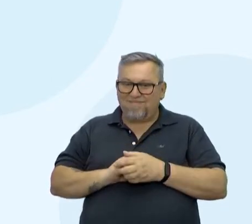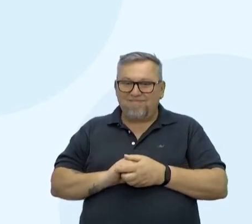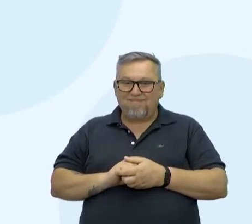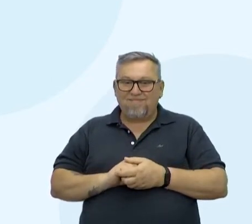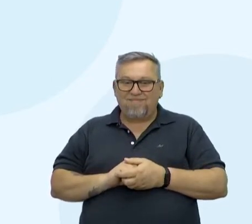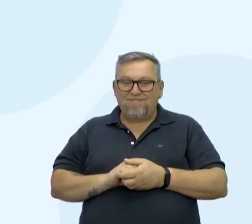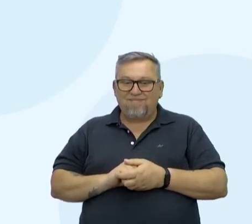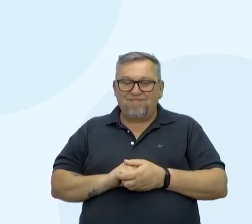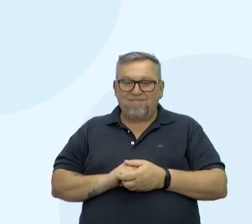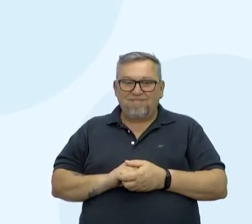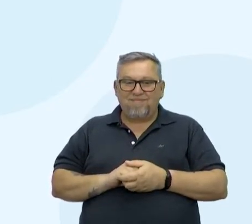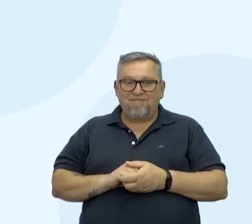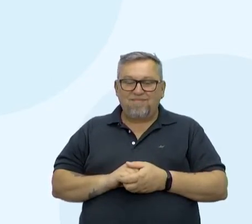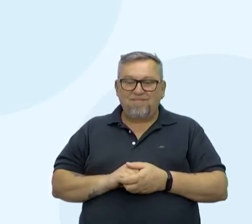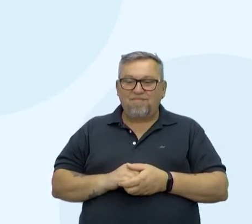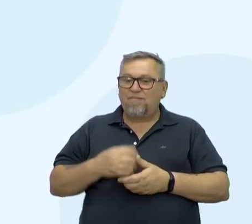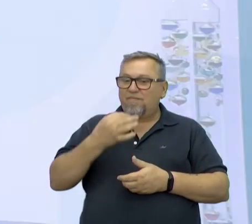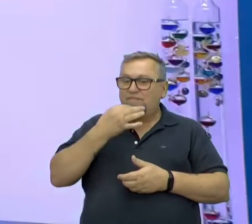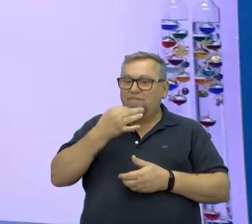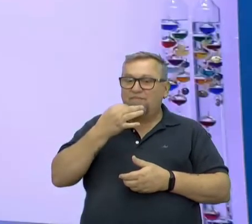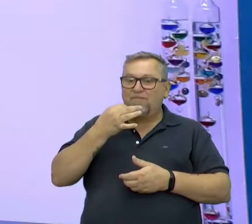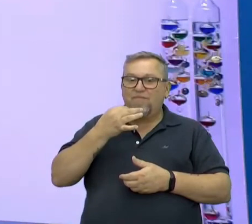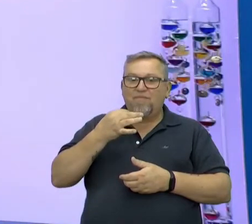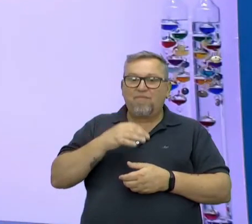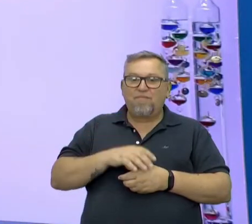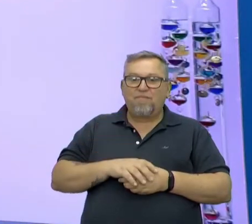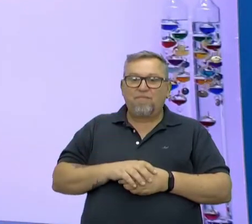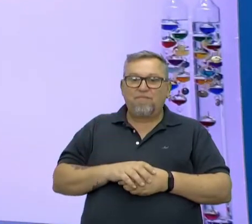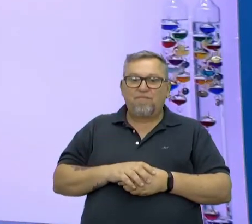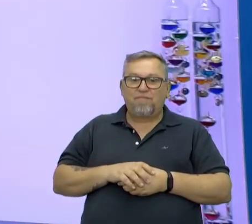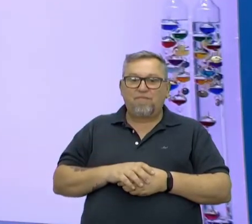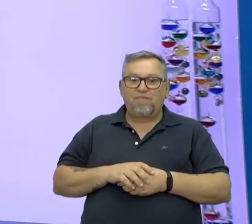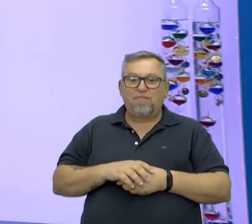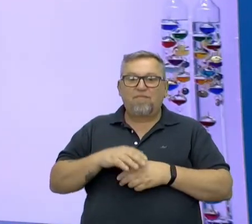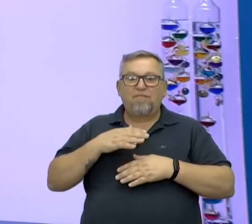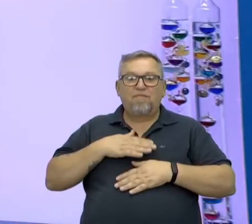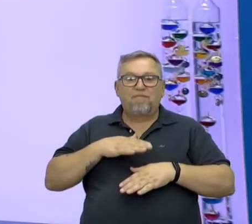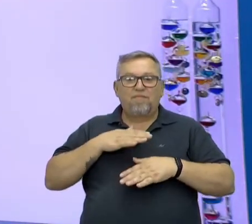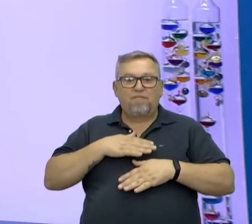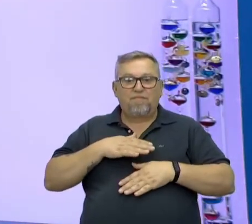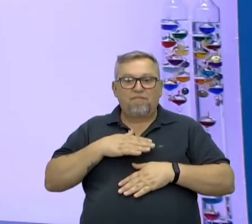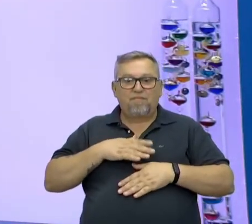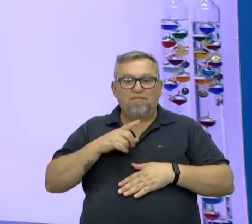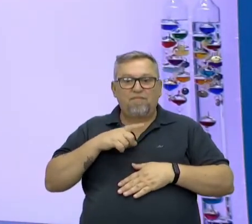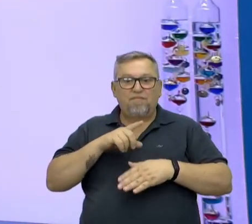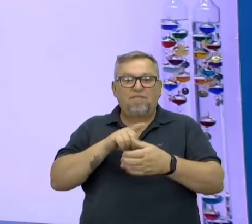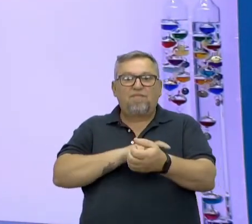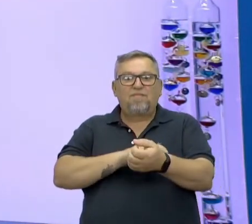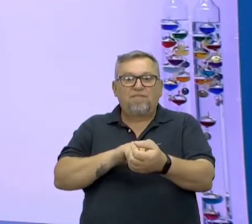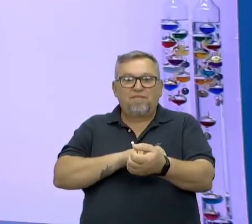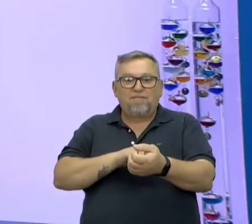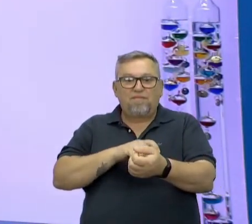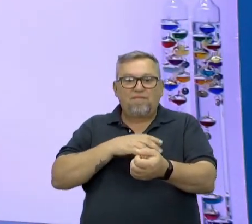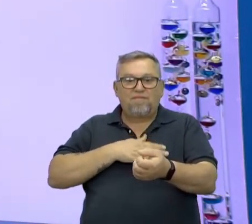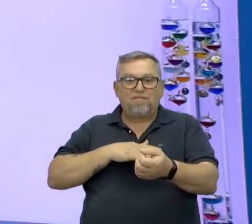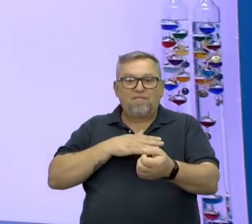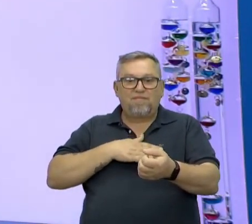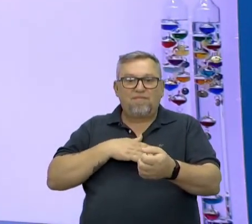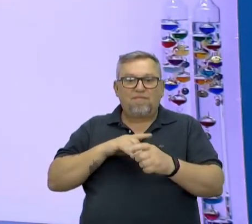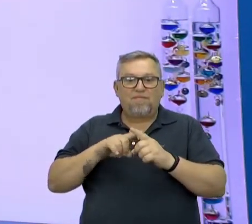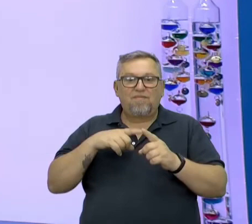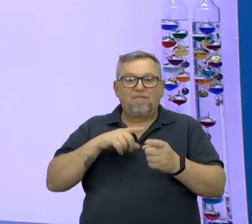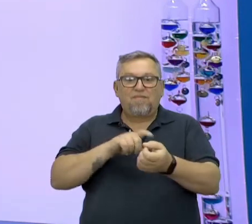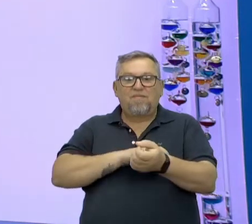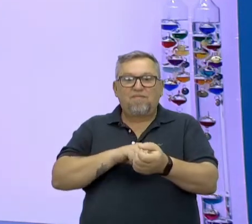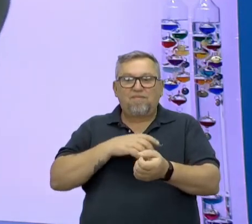O que você acha, Gibalina? Vamos resolver isso. Calma! Não fica nervosa. Não fica... Calma, não fica